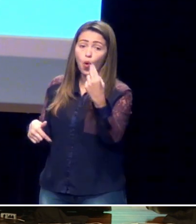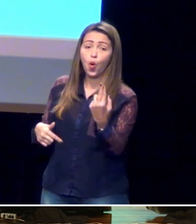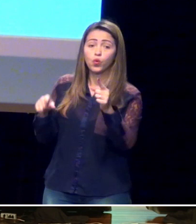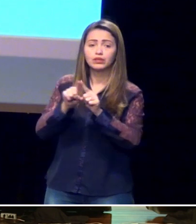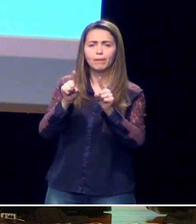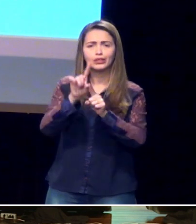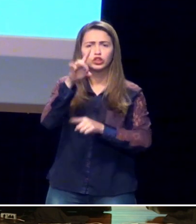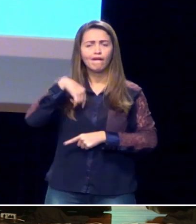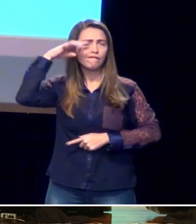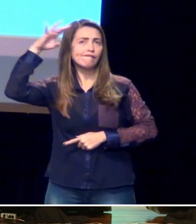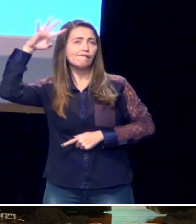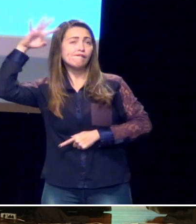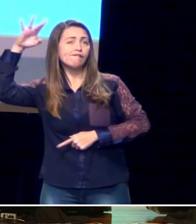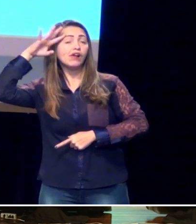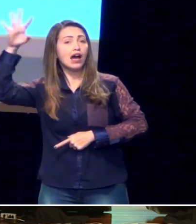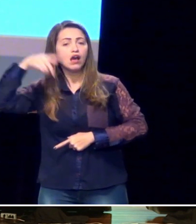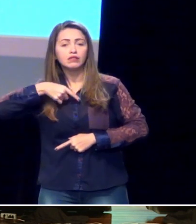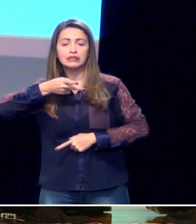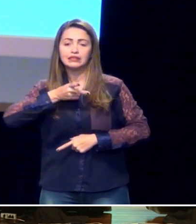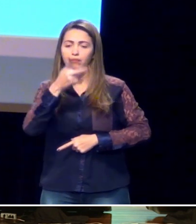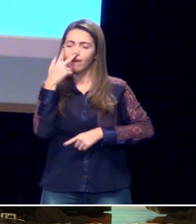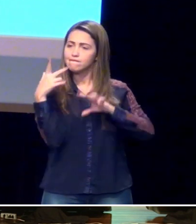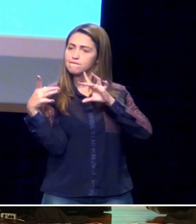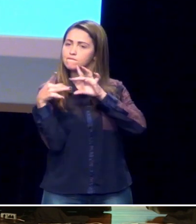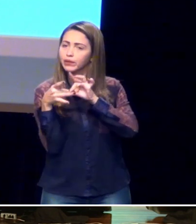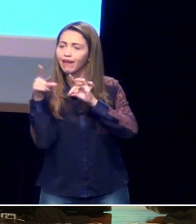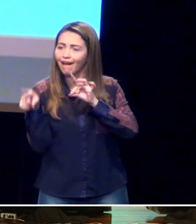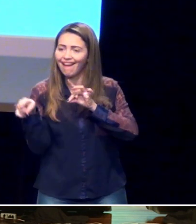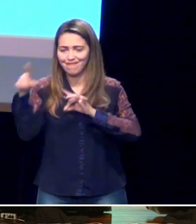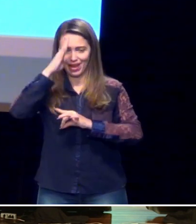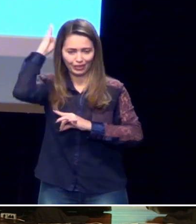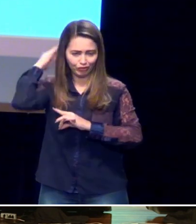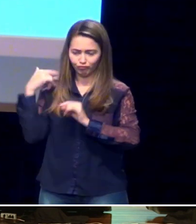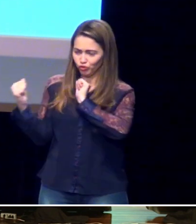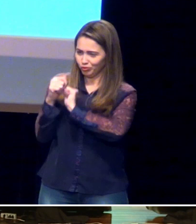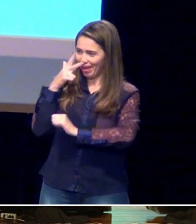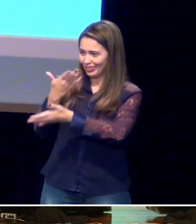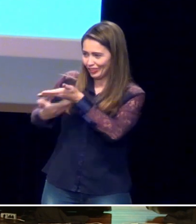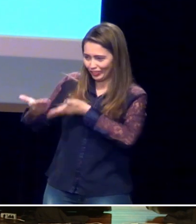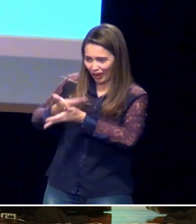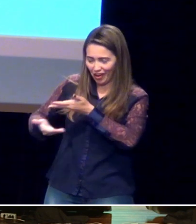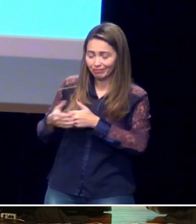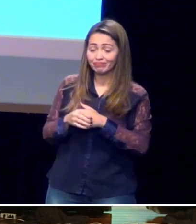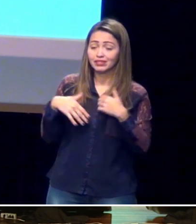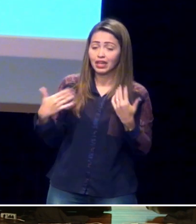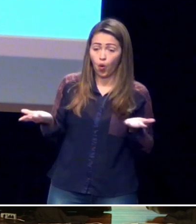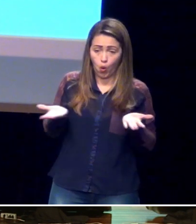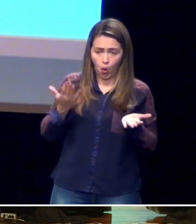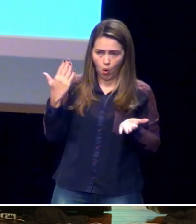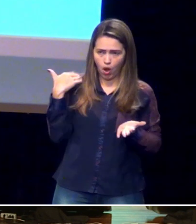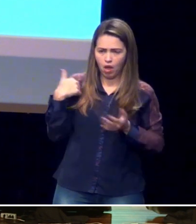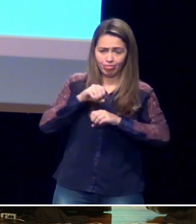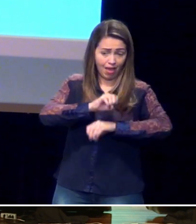apenas filosofando, eu estou com Mikhail Bakhtin sempre dialogando. E, atualmente, eu ministro